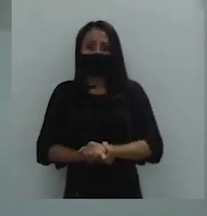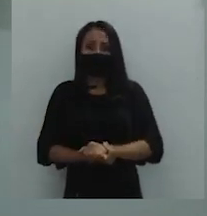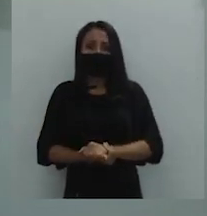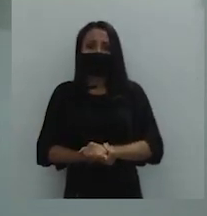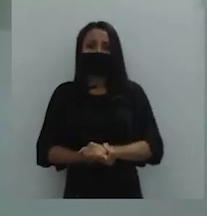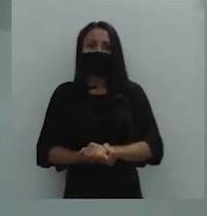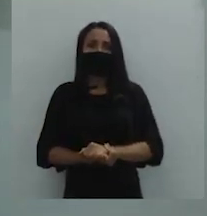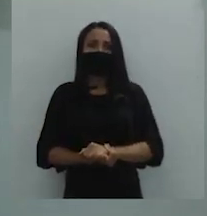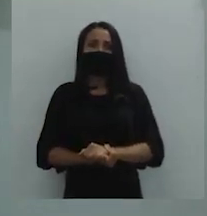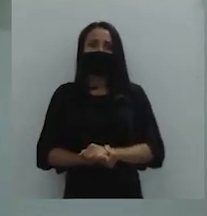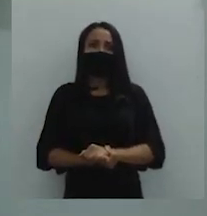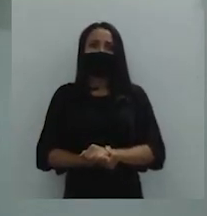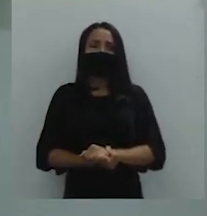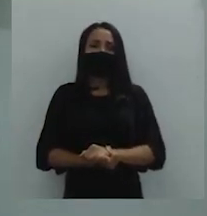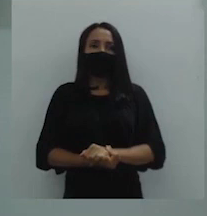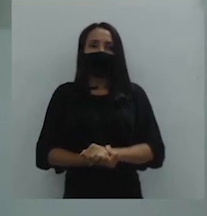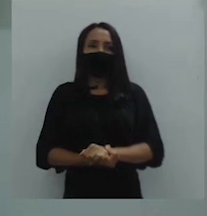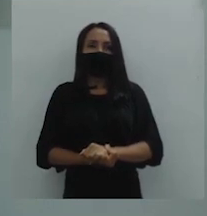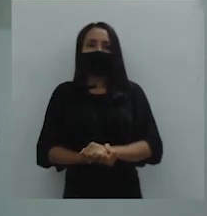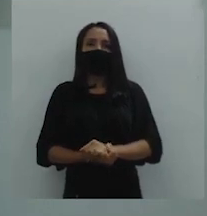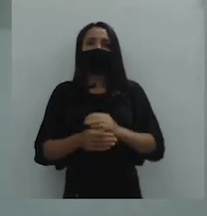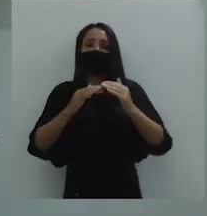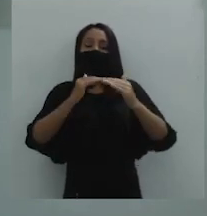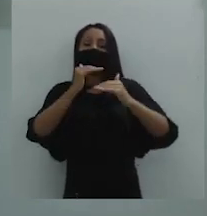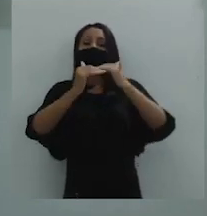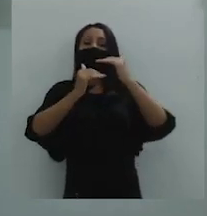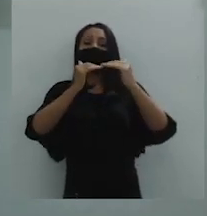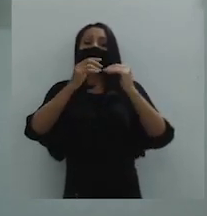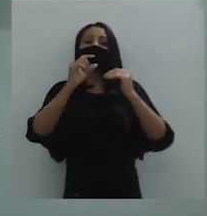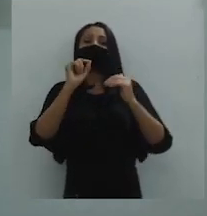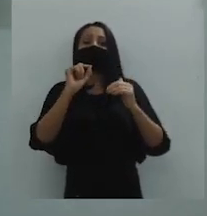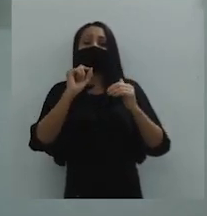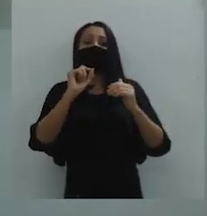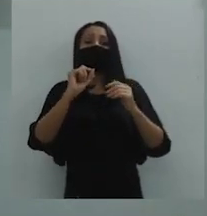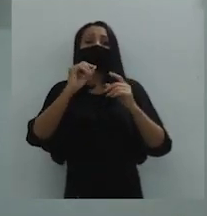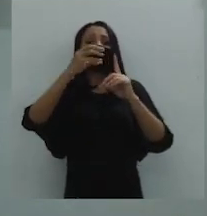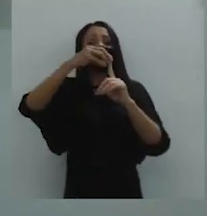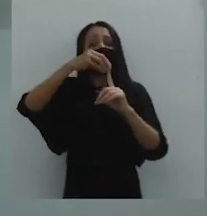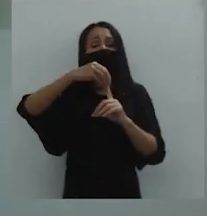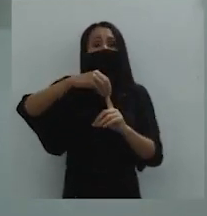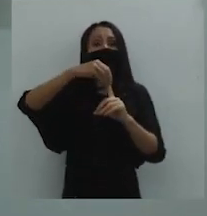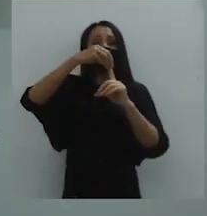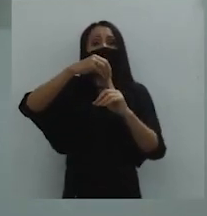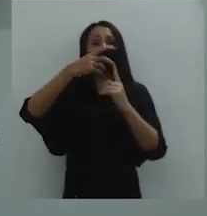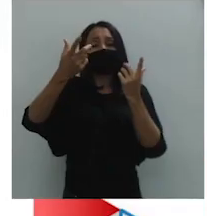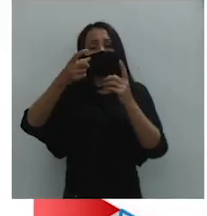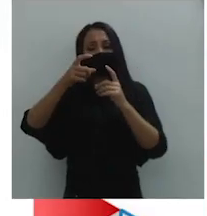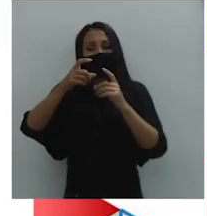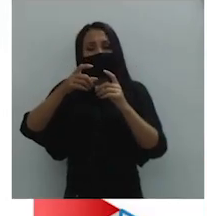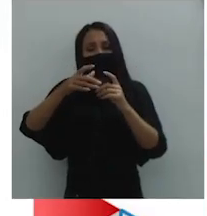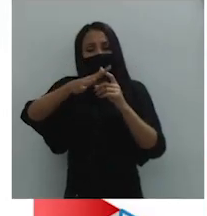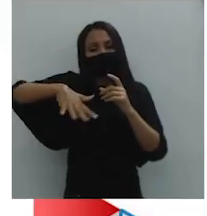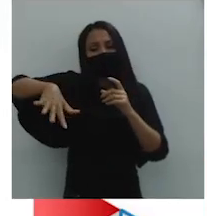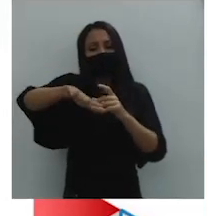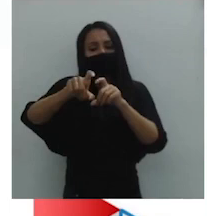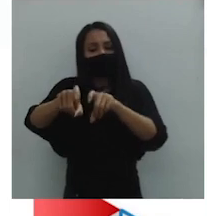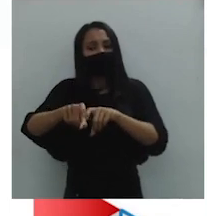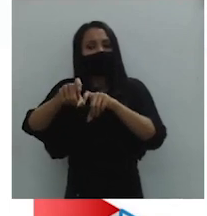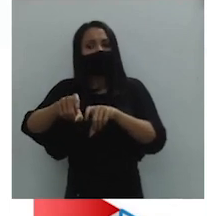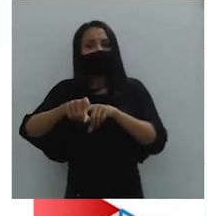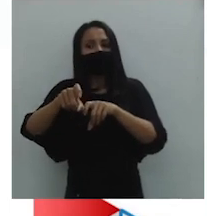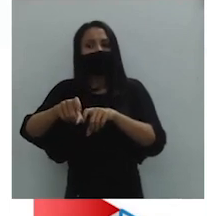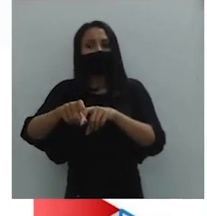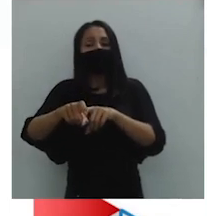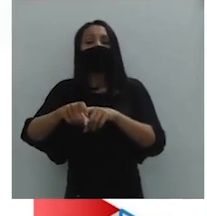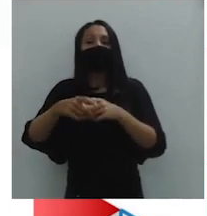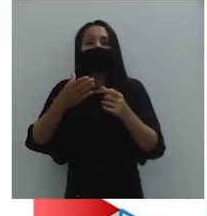Aí, isso se deveu a quê? Decorrente de quê? Principalmente do êxodo rural, a migração do homem